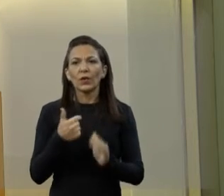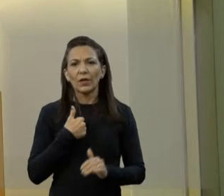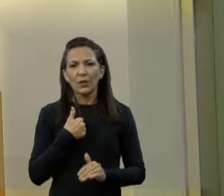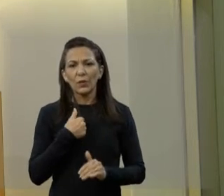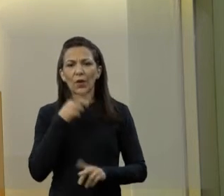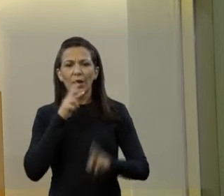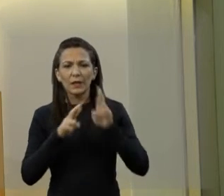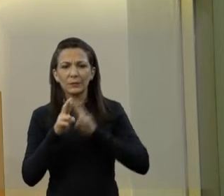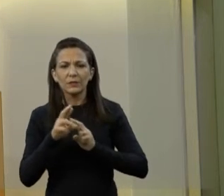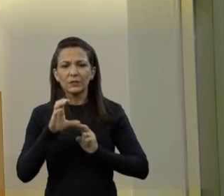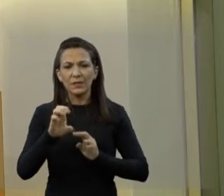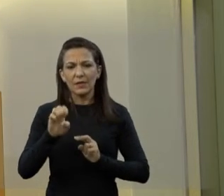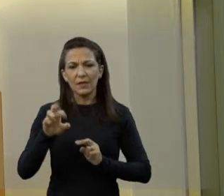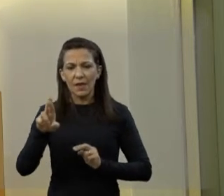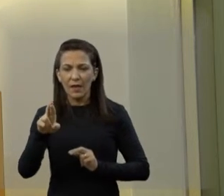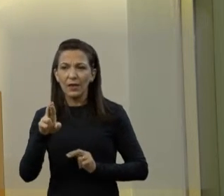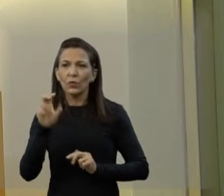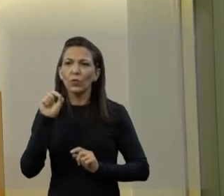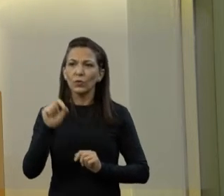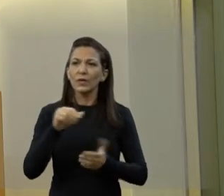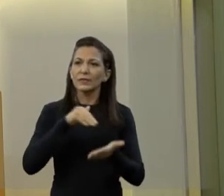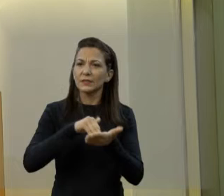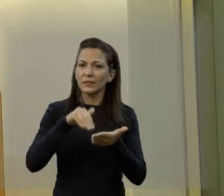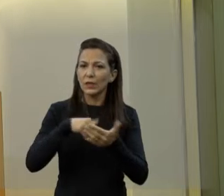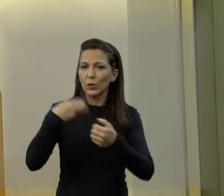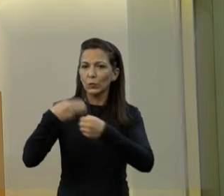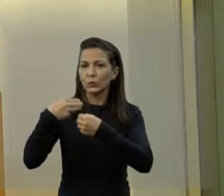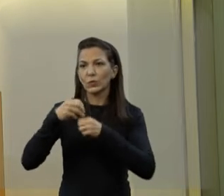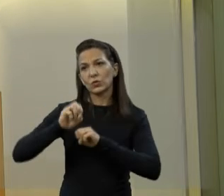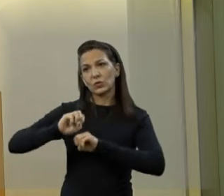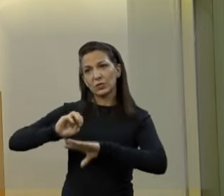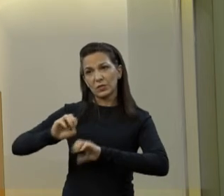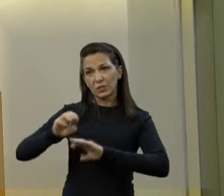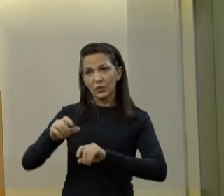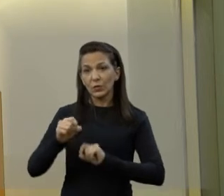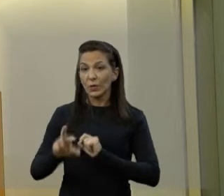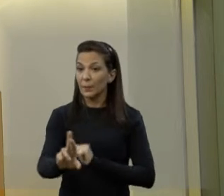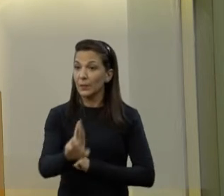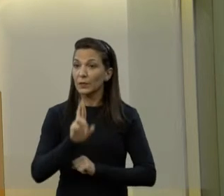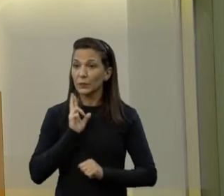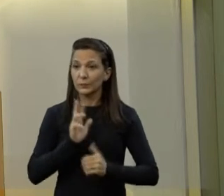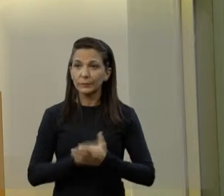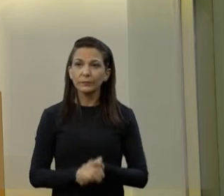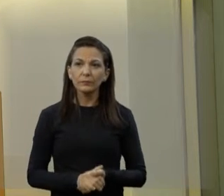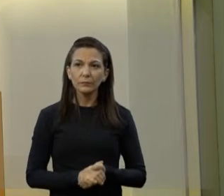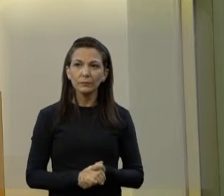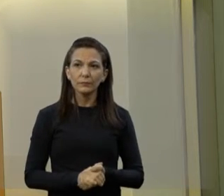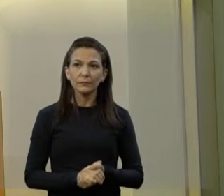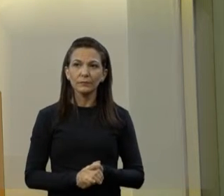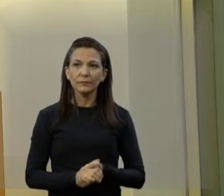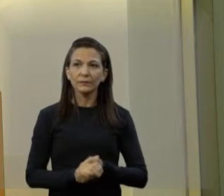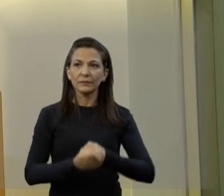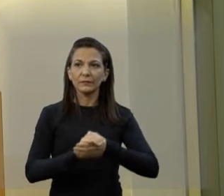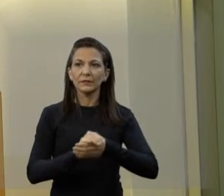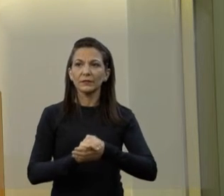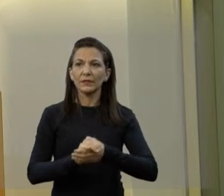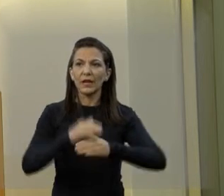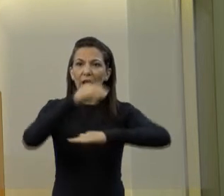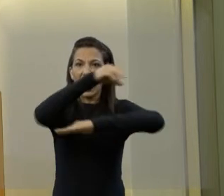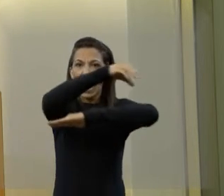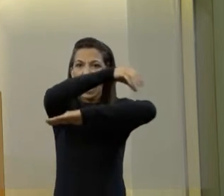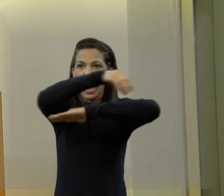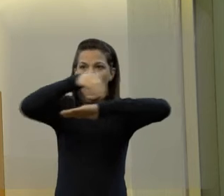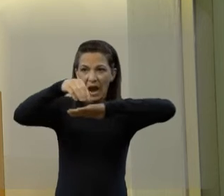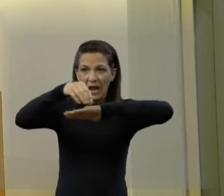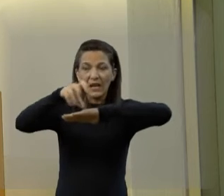a reclamação em relação aos R acionei a Secretária Municipal de Educação que prontamente me respondeu que as calhas o serviço das